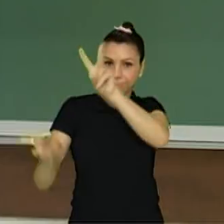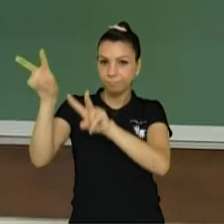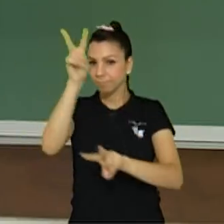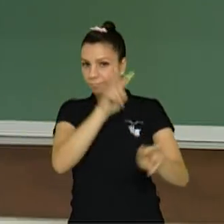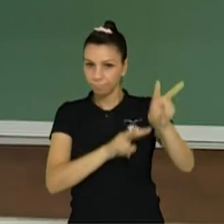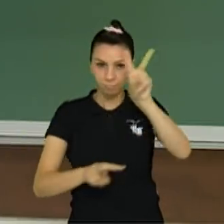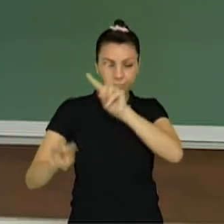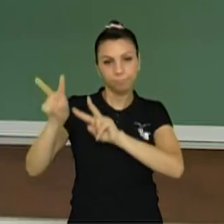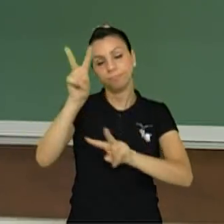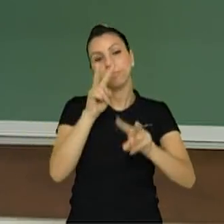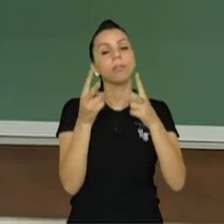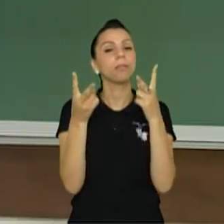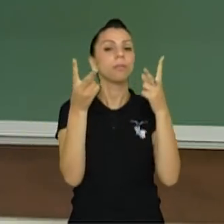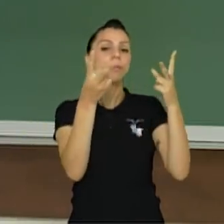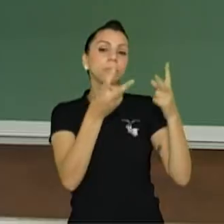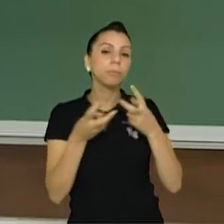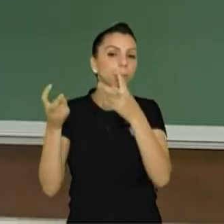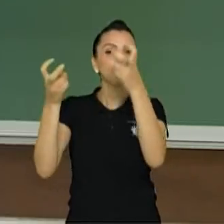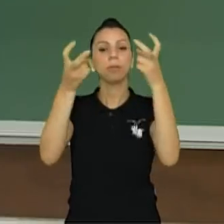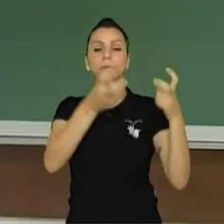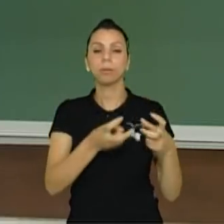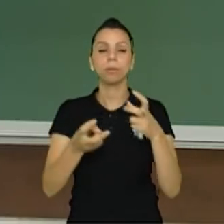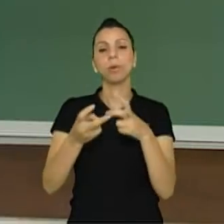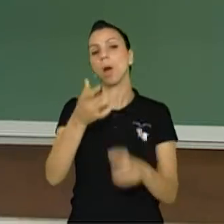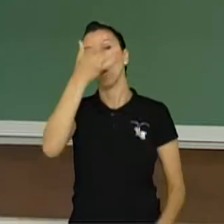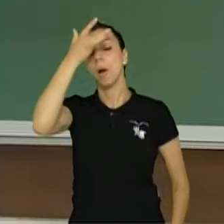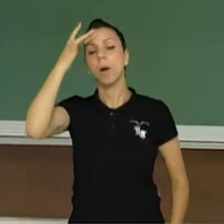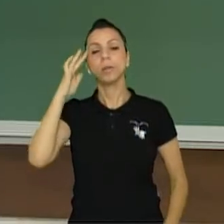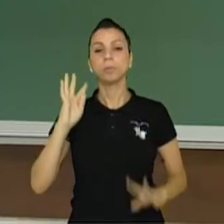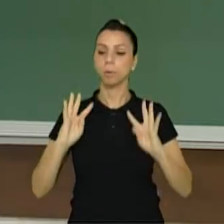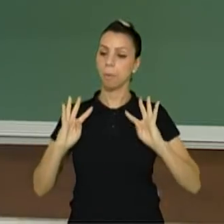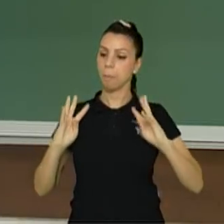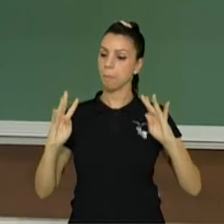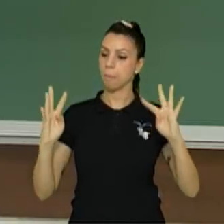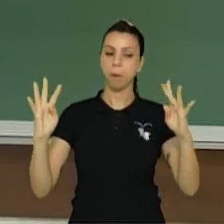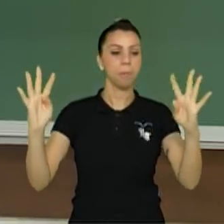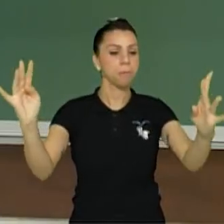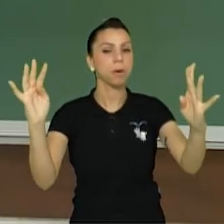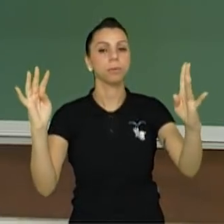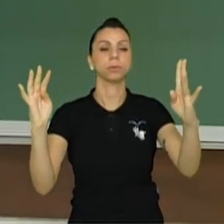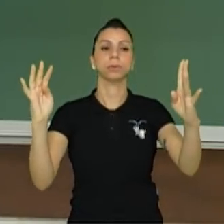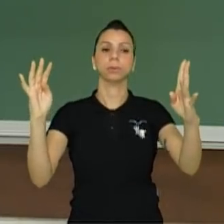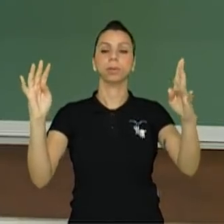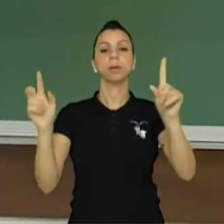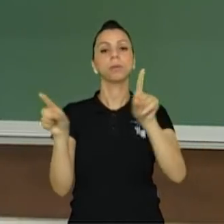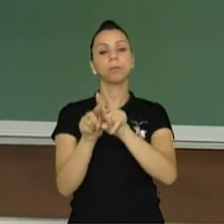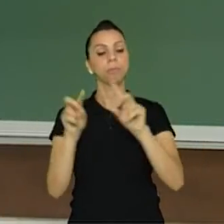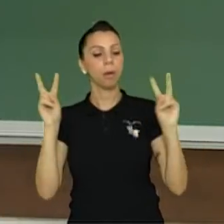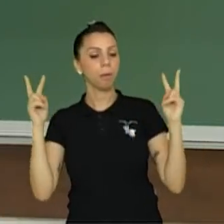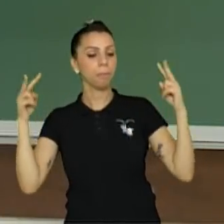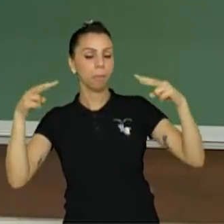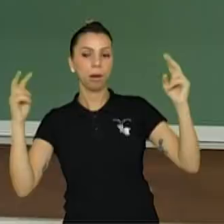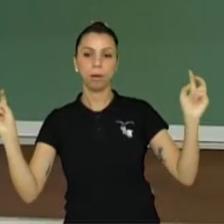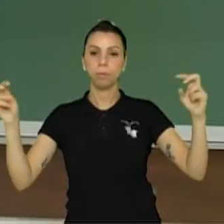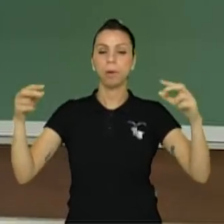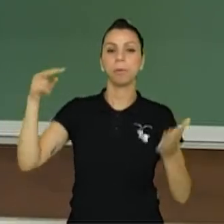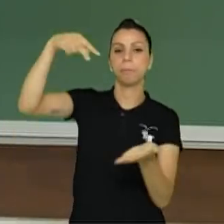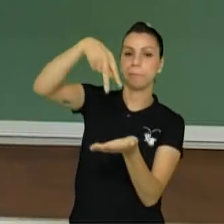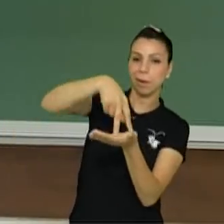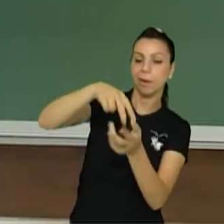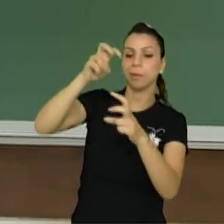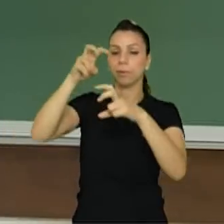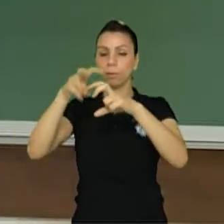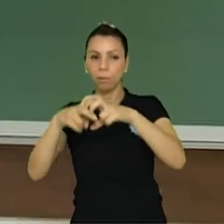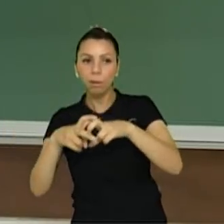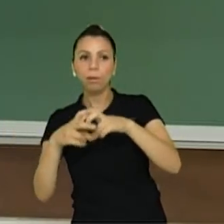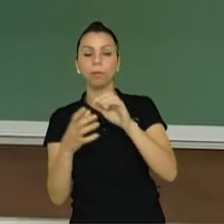Olha só, você percebe as pessoas em volta, as pessoas assistindo, algumas em pé, outras sentadas,